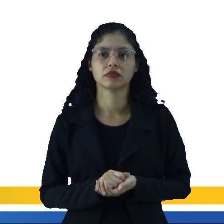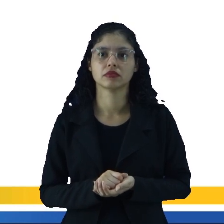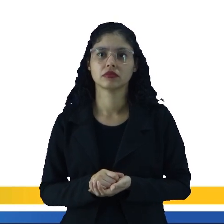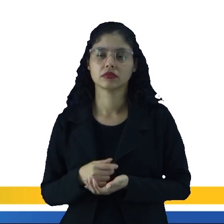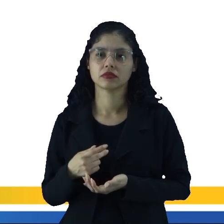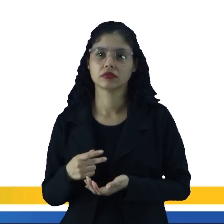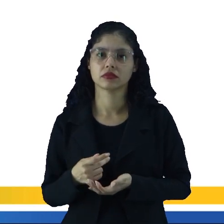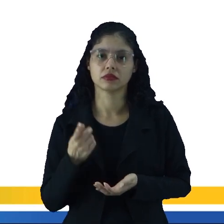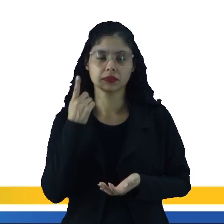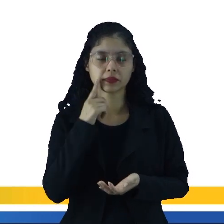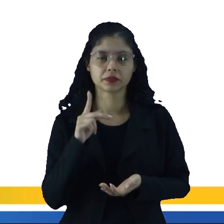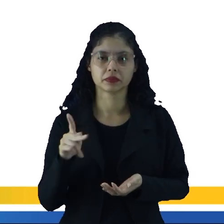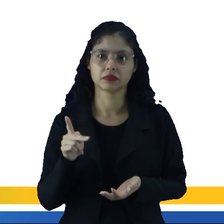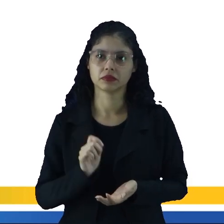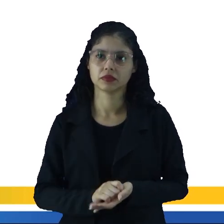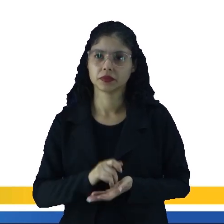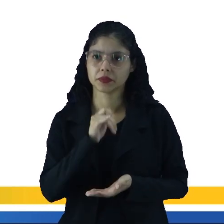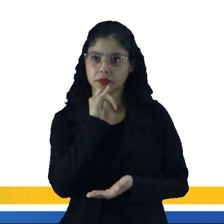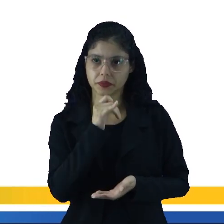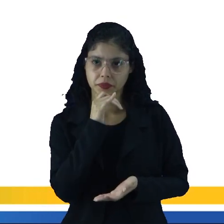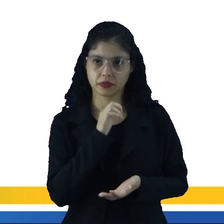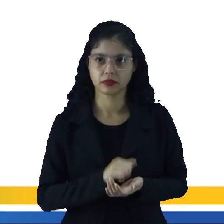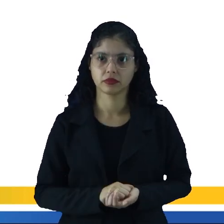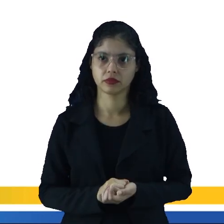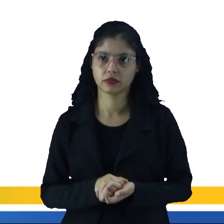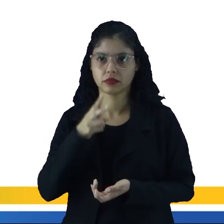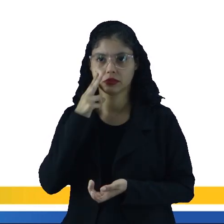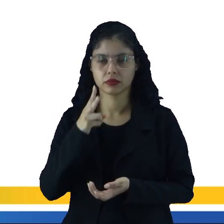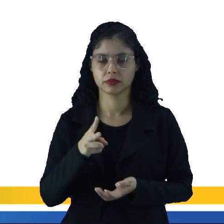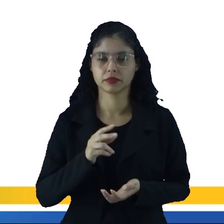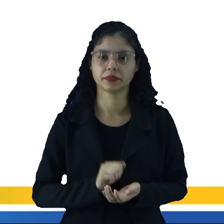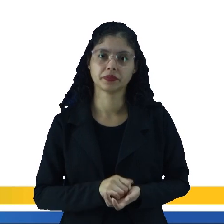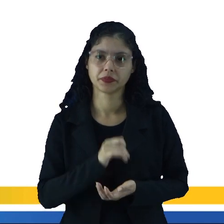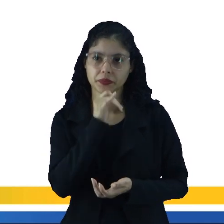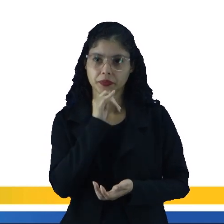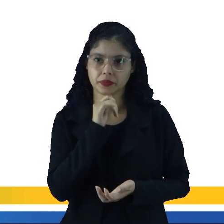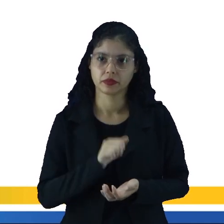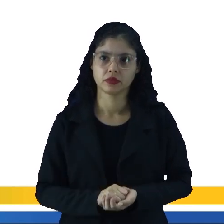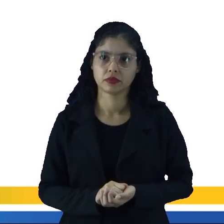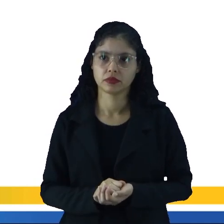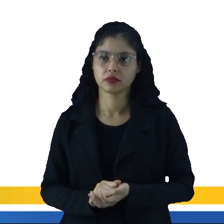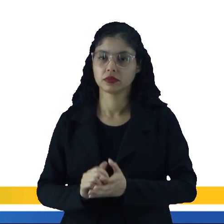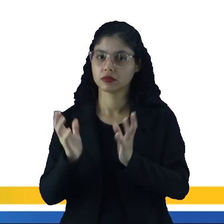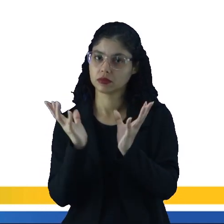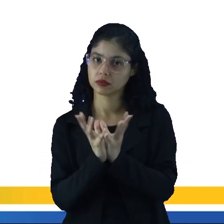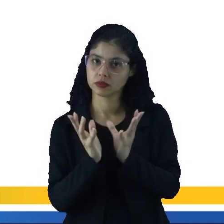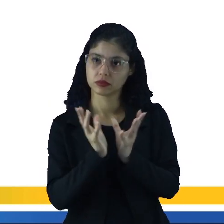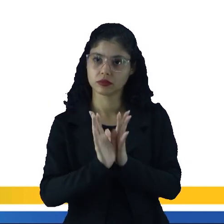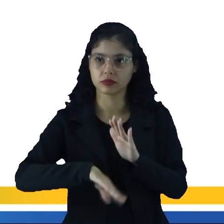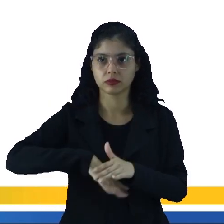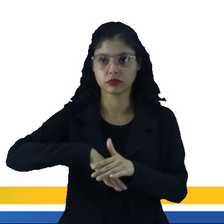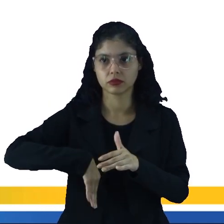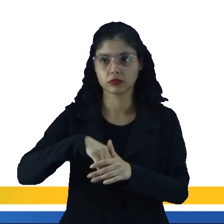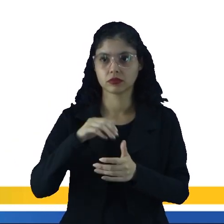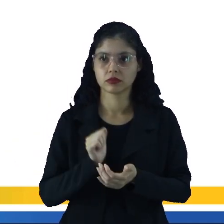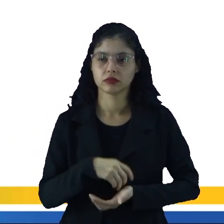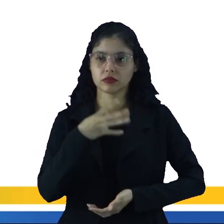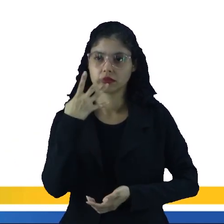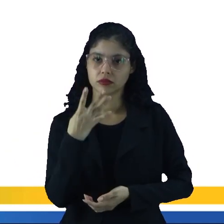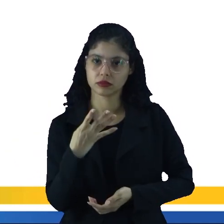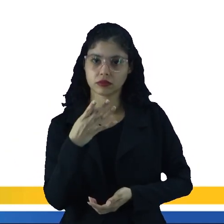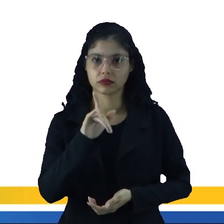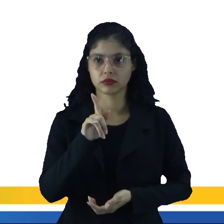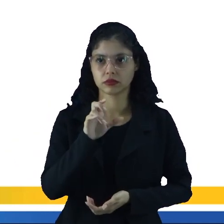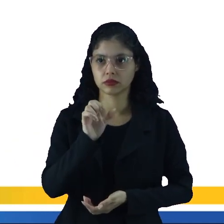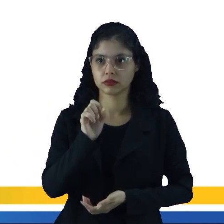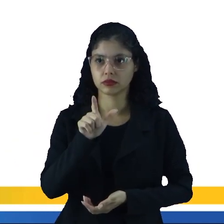redução de uma delas. Ou seja, vamos ver aí um exemplo. Por exemplo, uma equipe de futebol